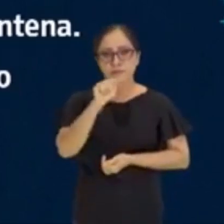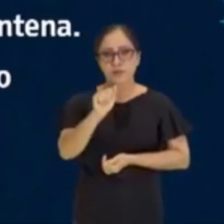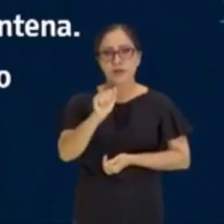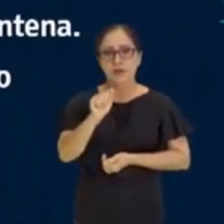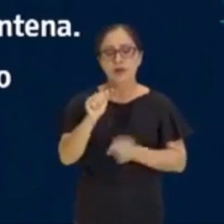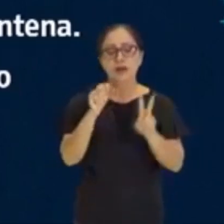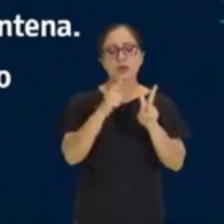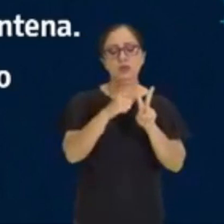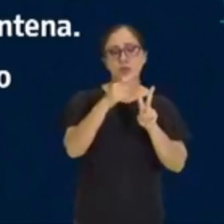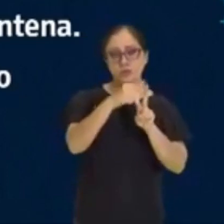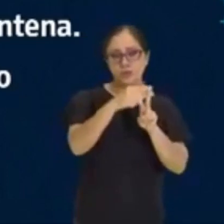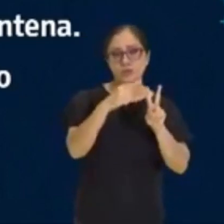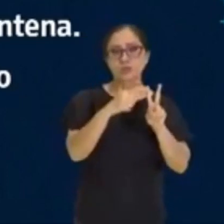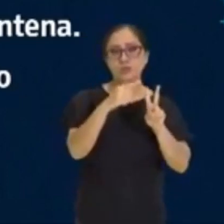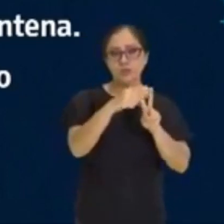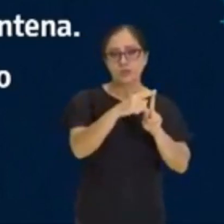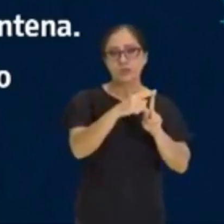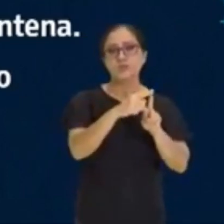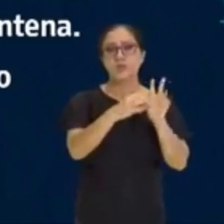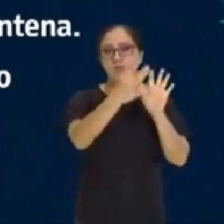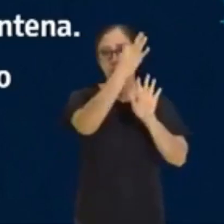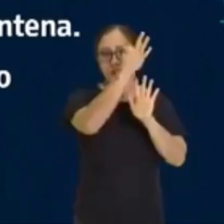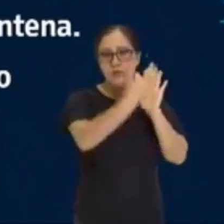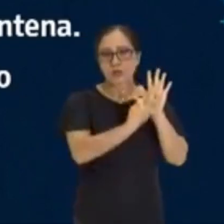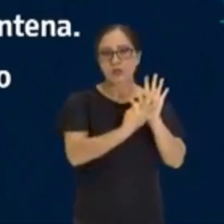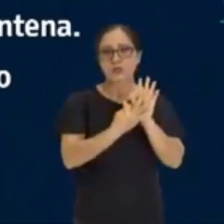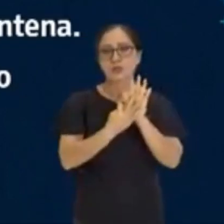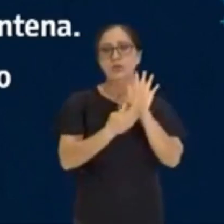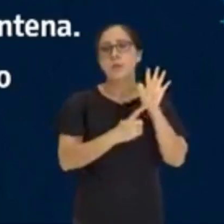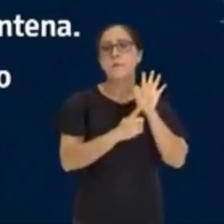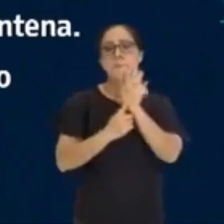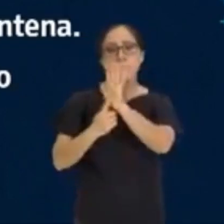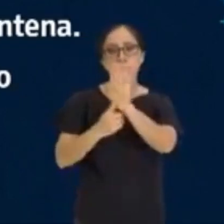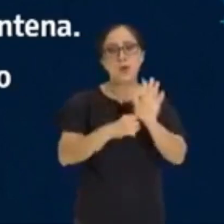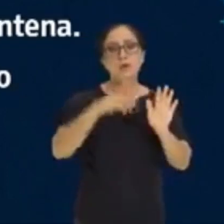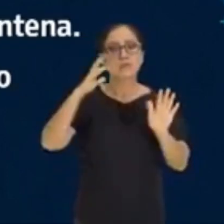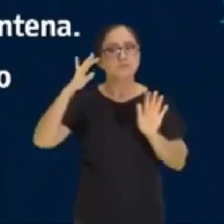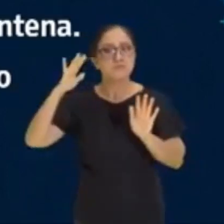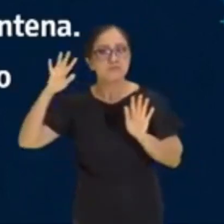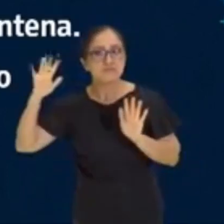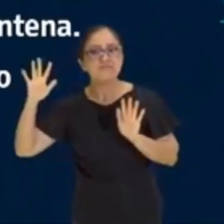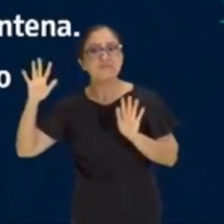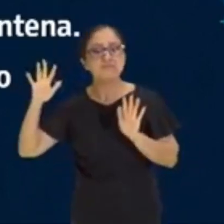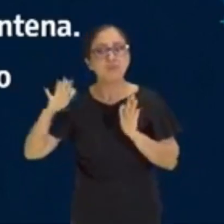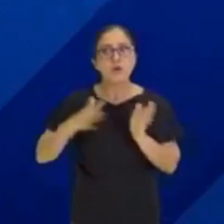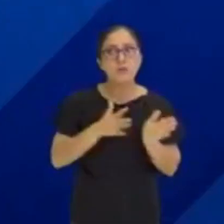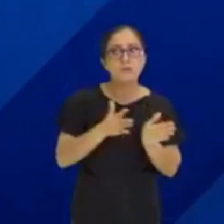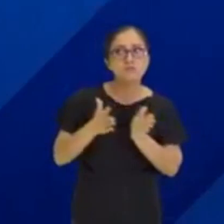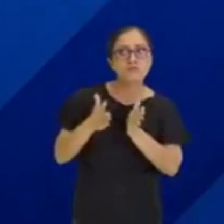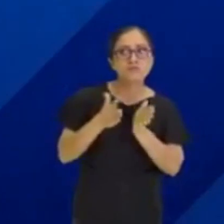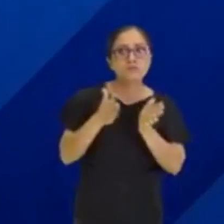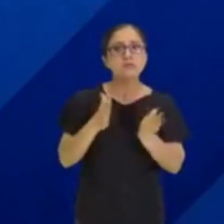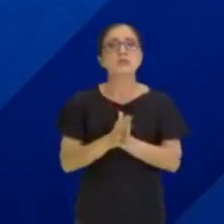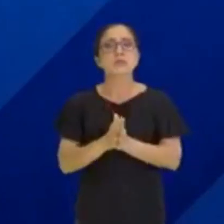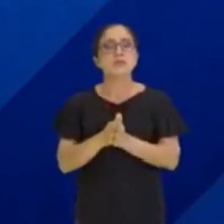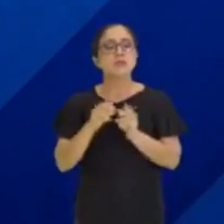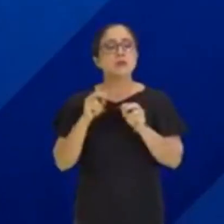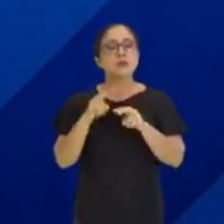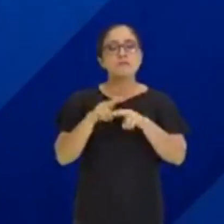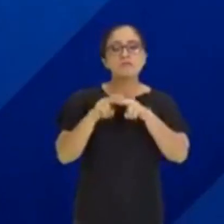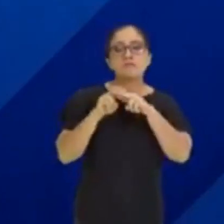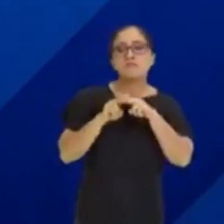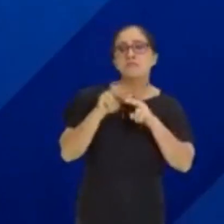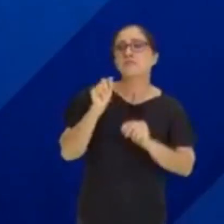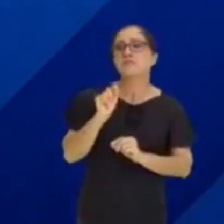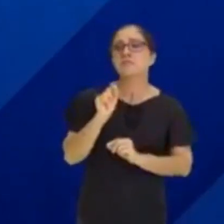os dois textos trazem uma reflexão de forma indireta sobre essa urgência do ser